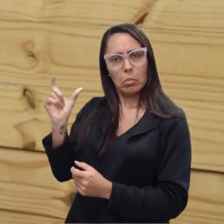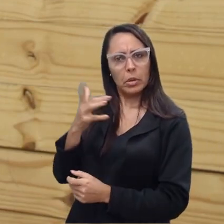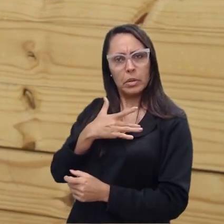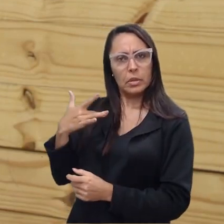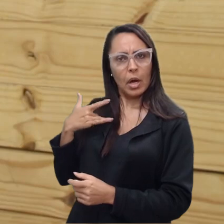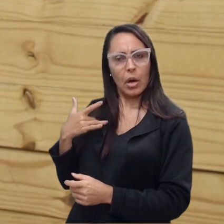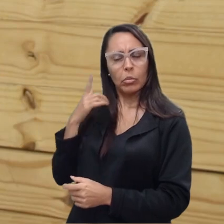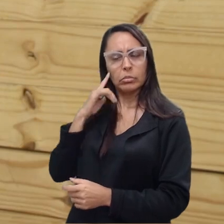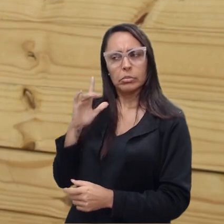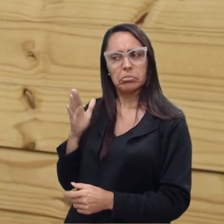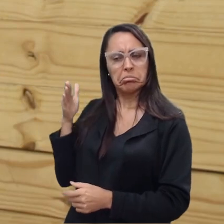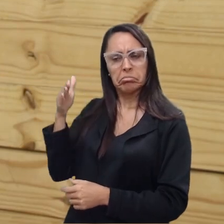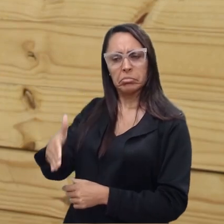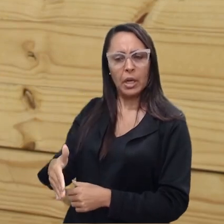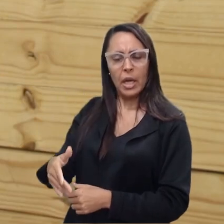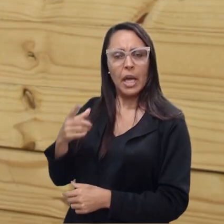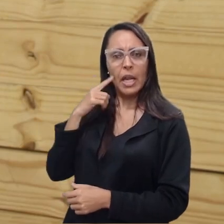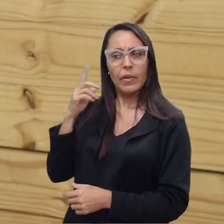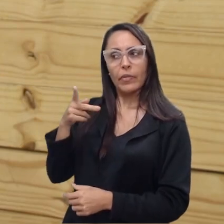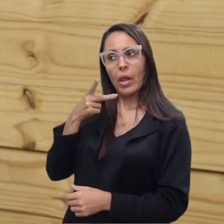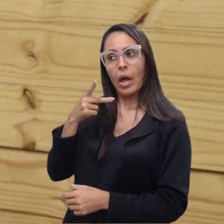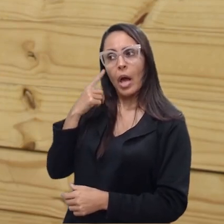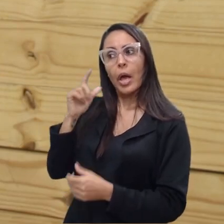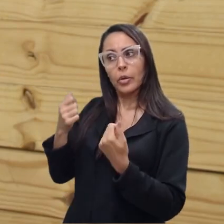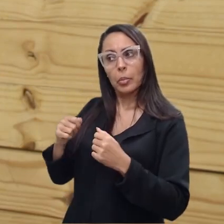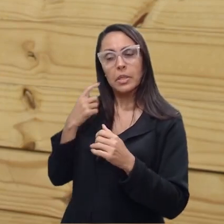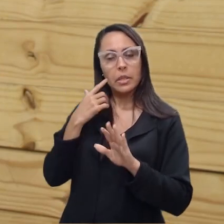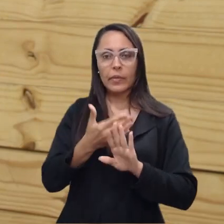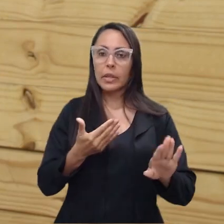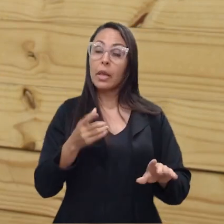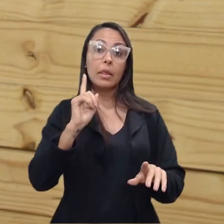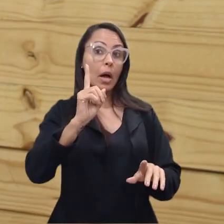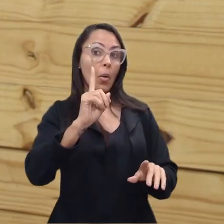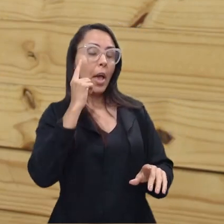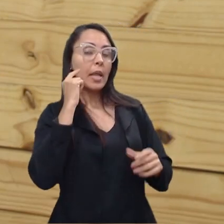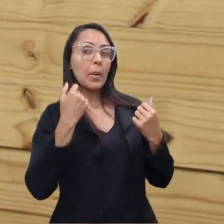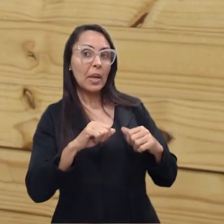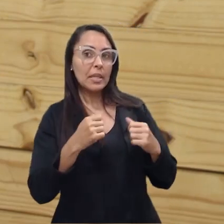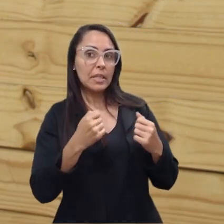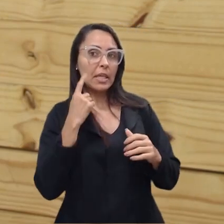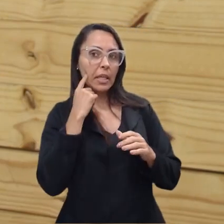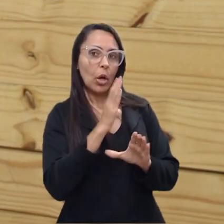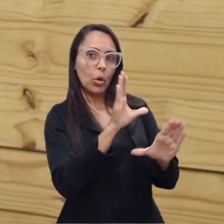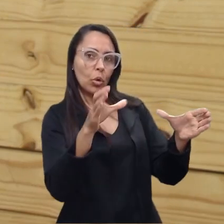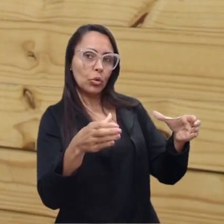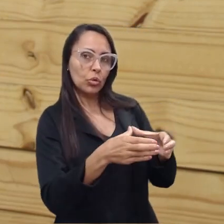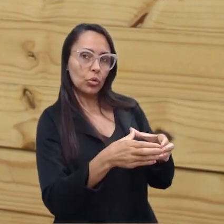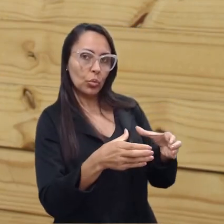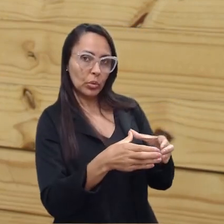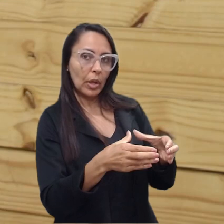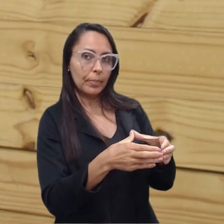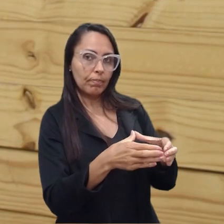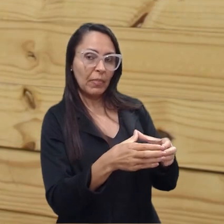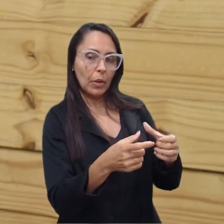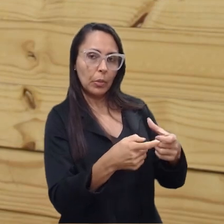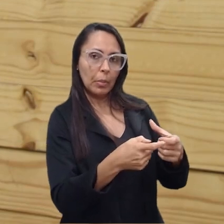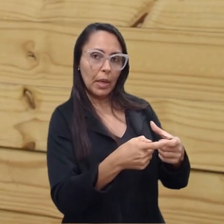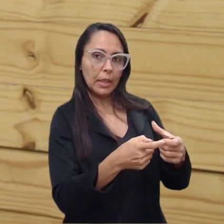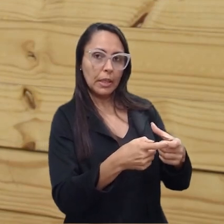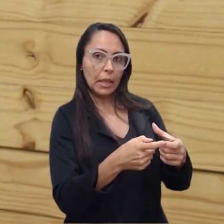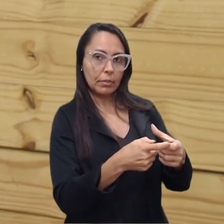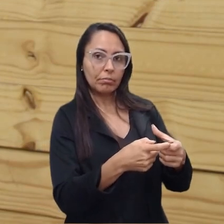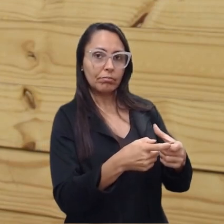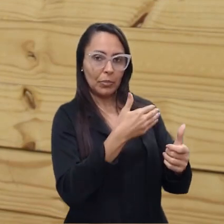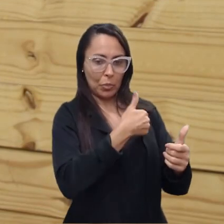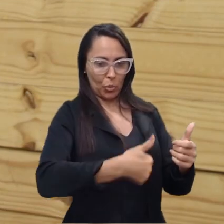saúde que ele venha a ter e esse médico vai dizer, ó, ele precisa se afastar. Não, ele vai ter que passar pela junta médica do Estado, nesse caso do